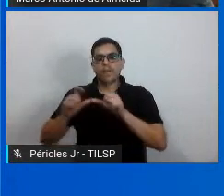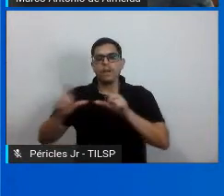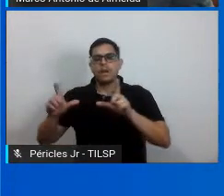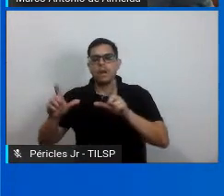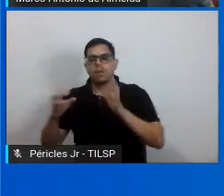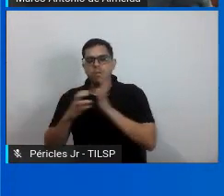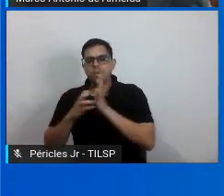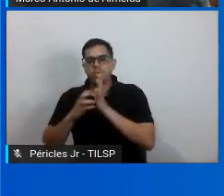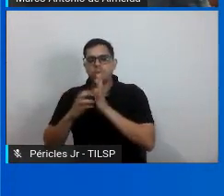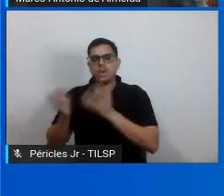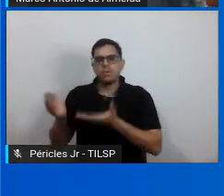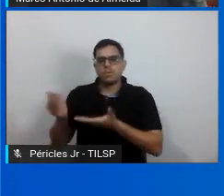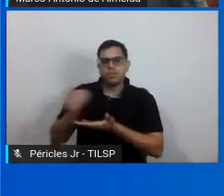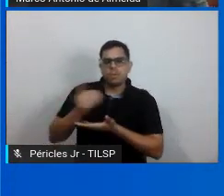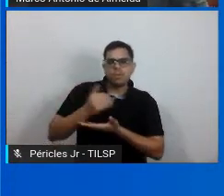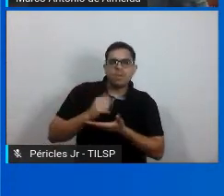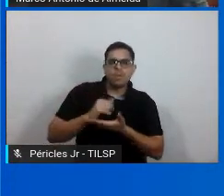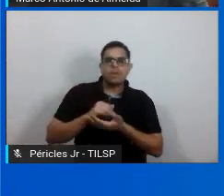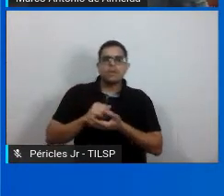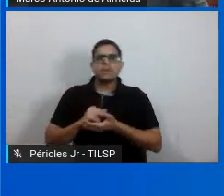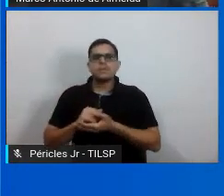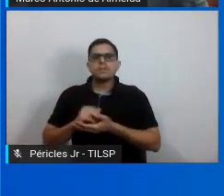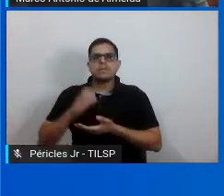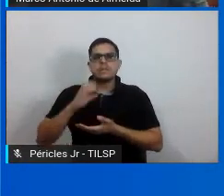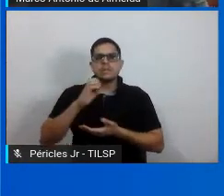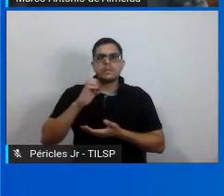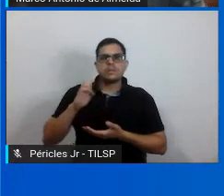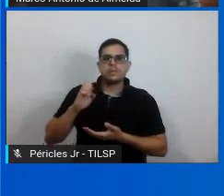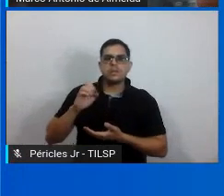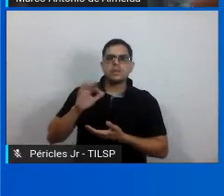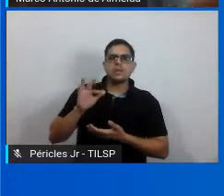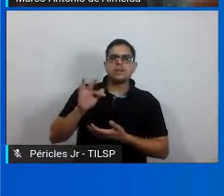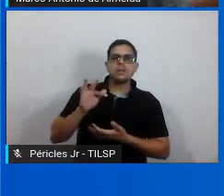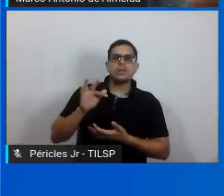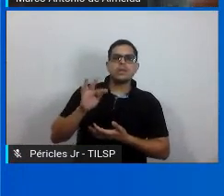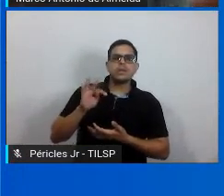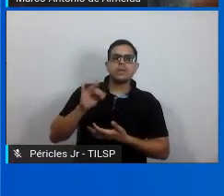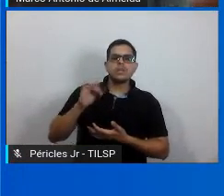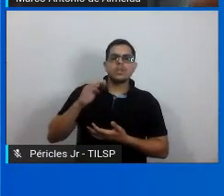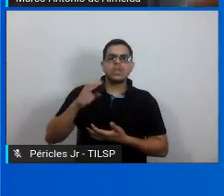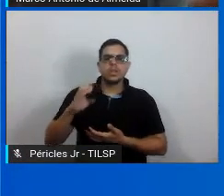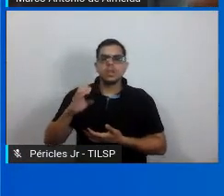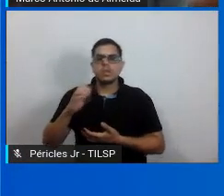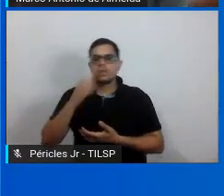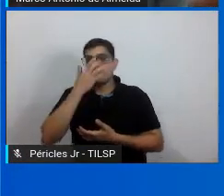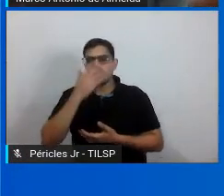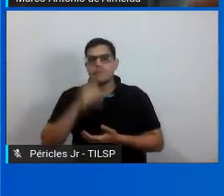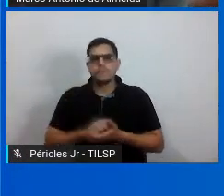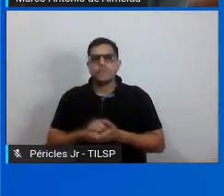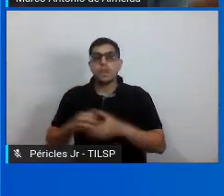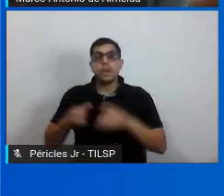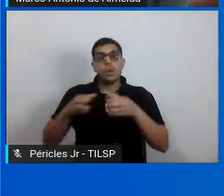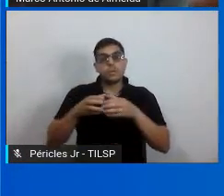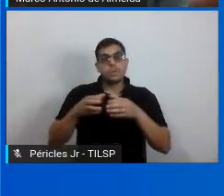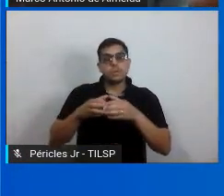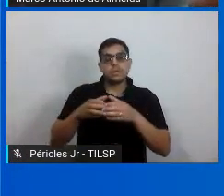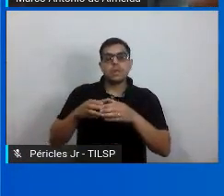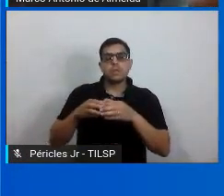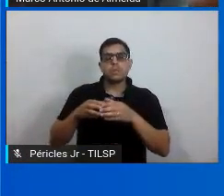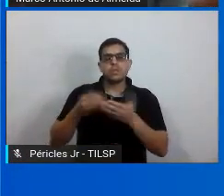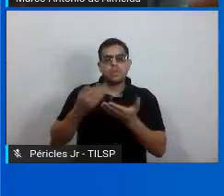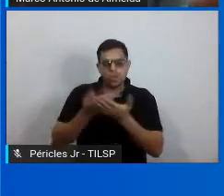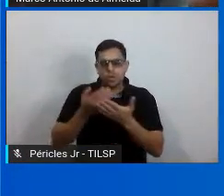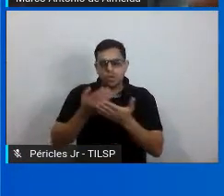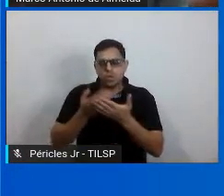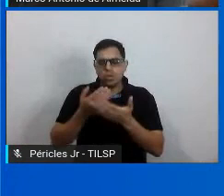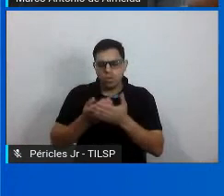do cetic né o cetique ele é um Centro de Tecnologia Centro de Estudos das tecnologias de informação e comunicação